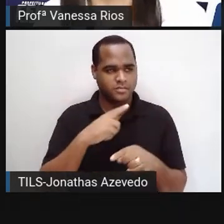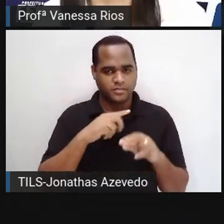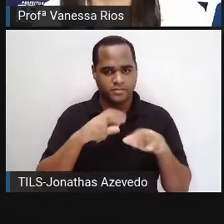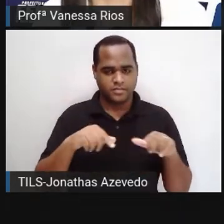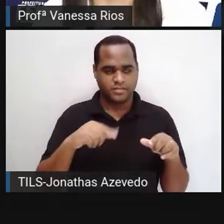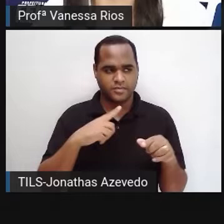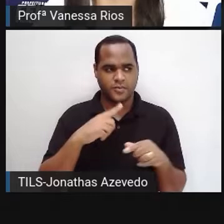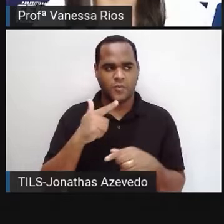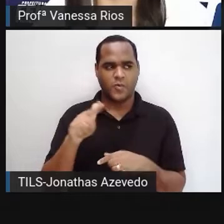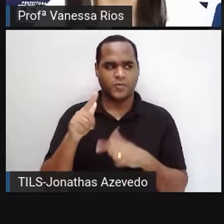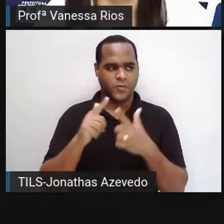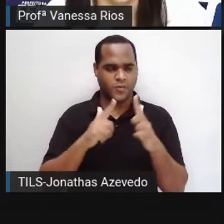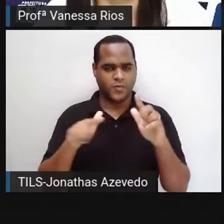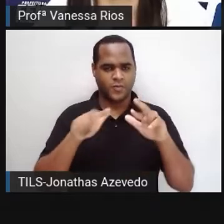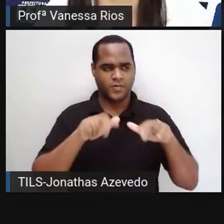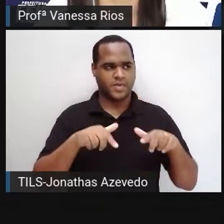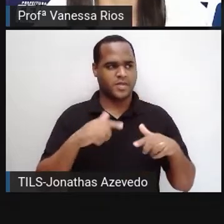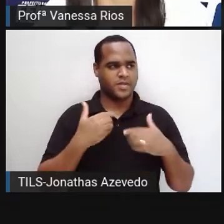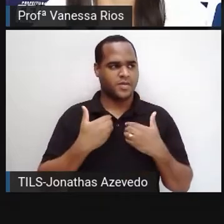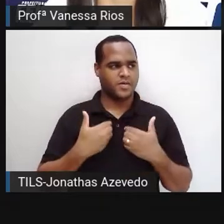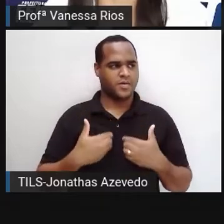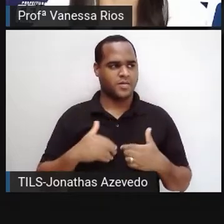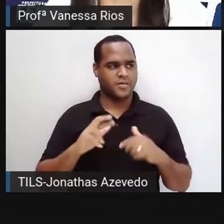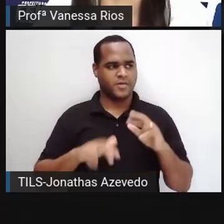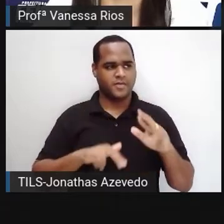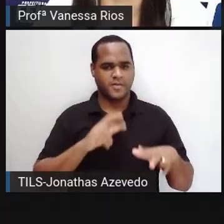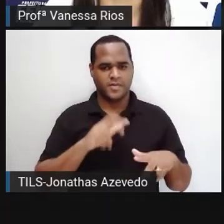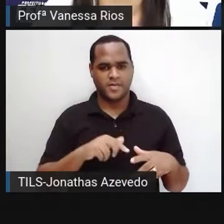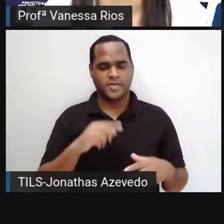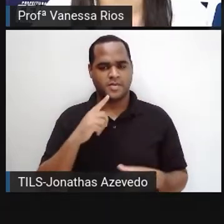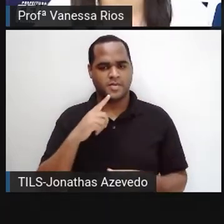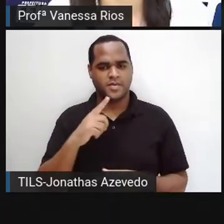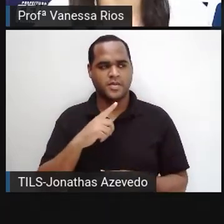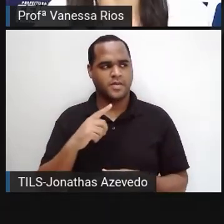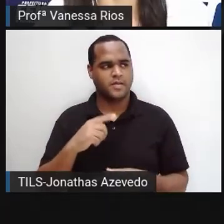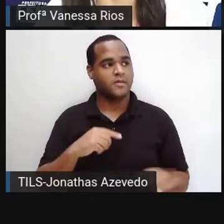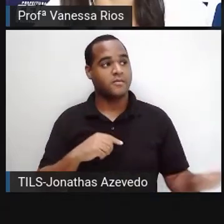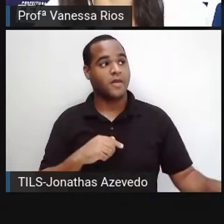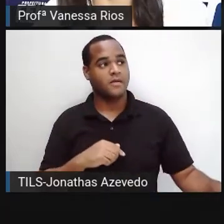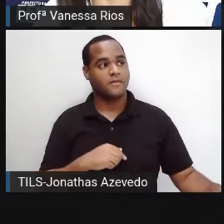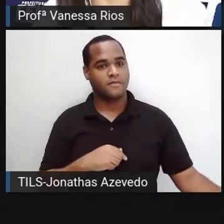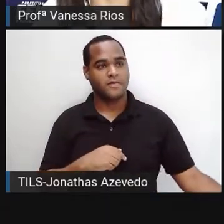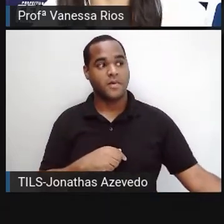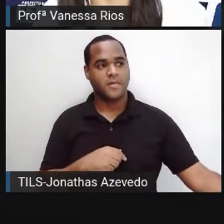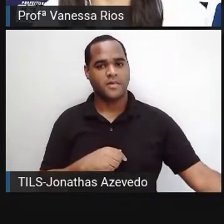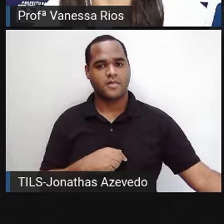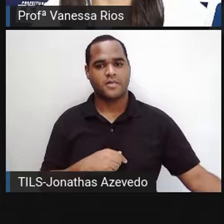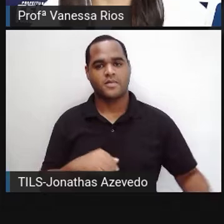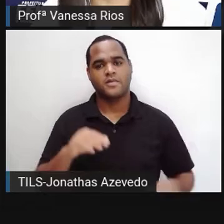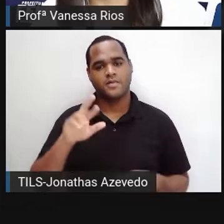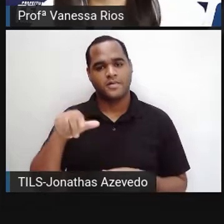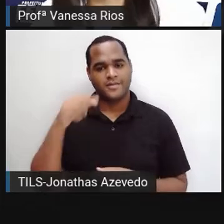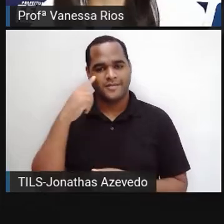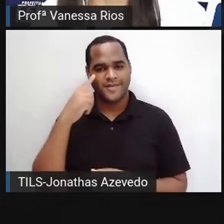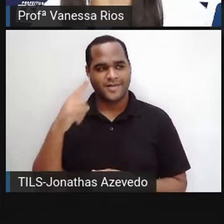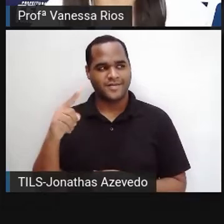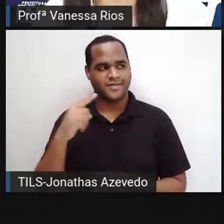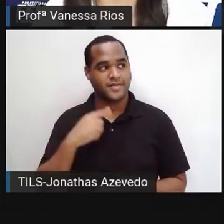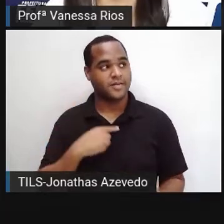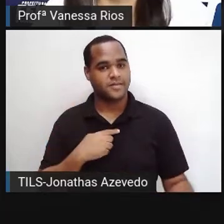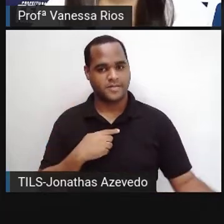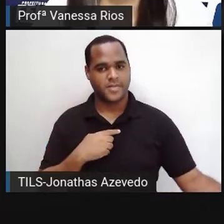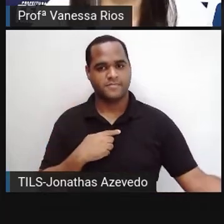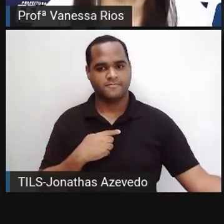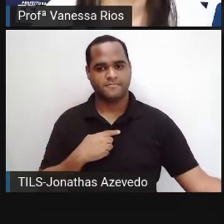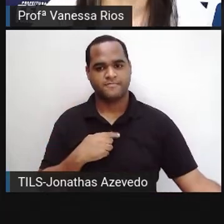movimentações corporais, faciais, que vão produzindo som, mas vão dando a essa produção de som um ritmo e